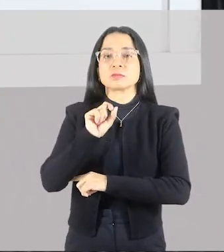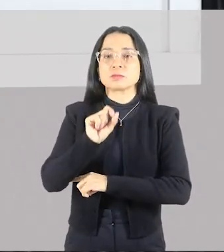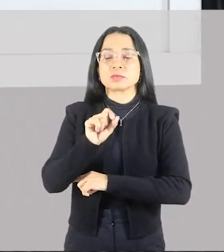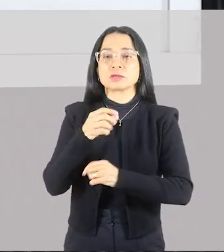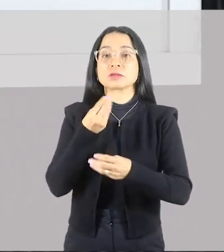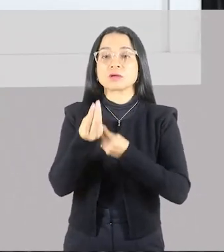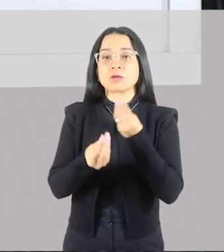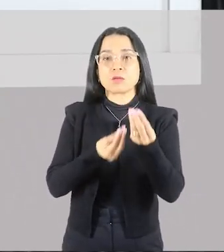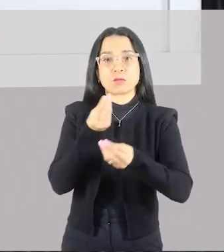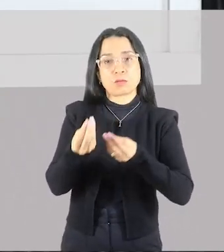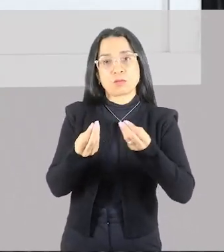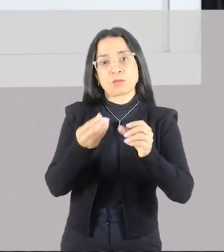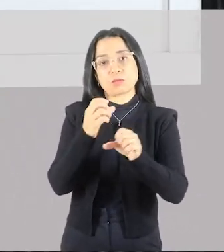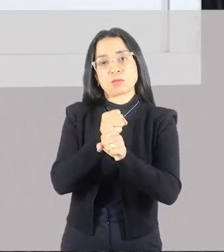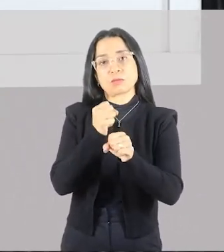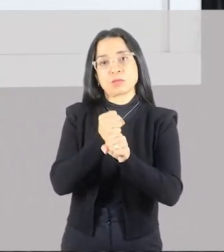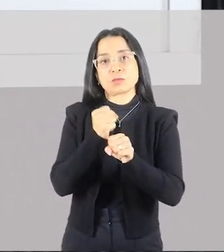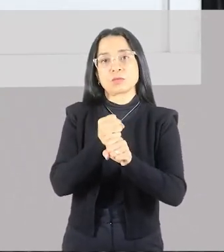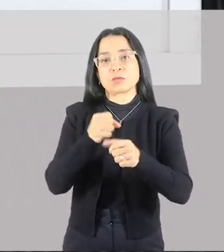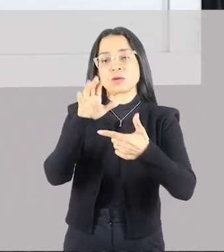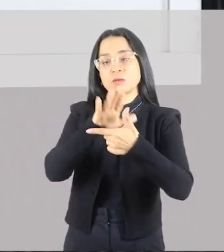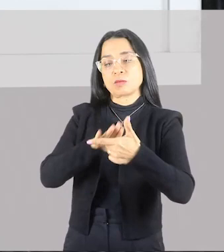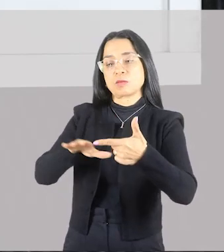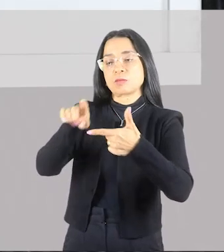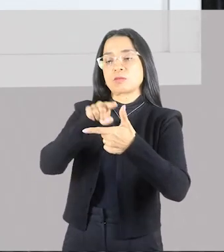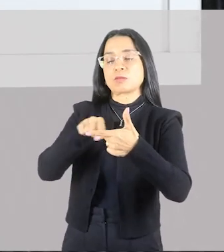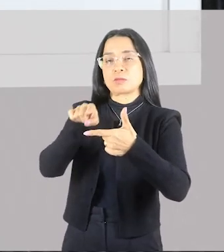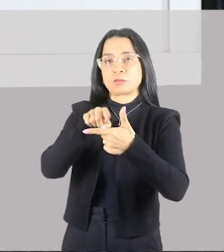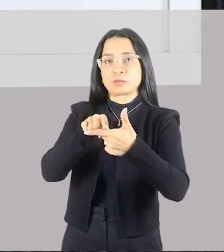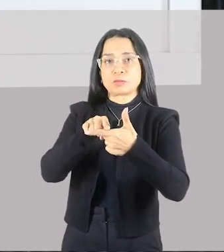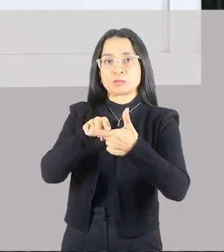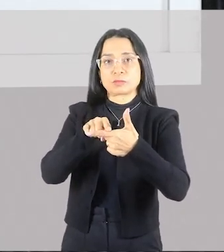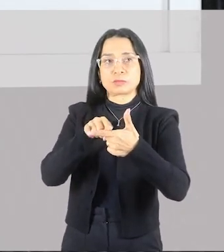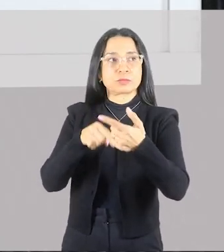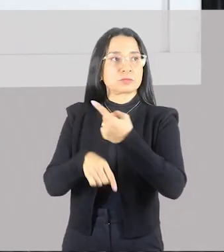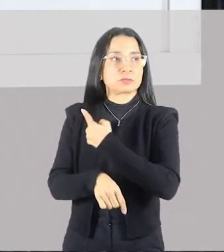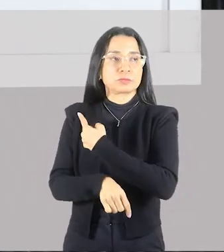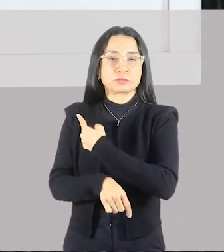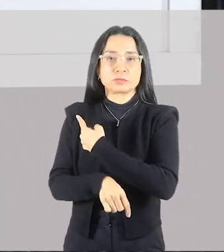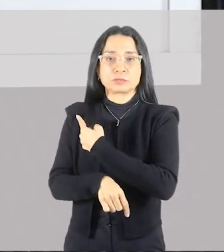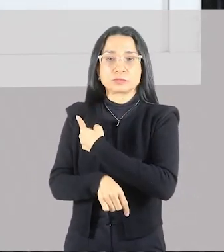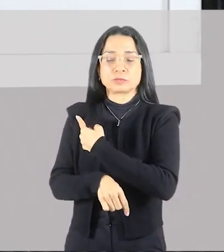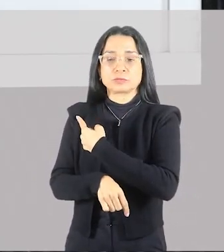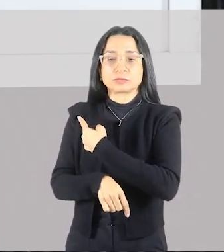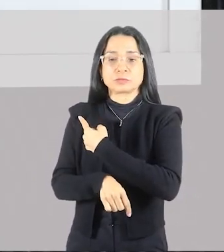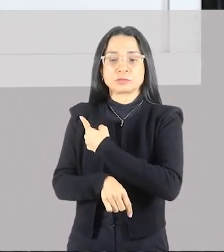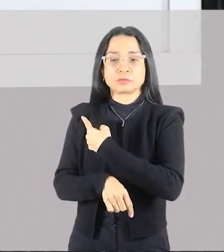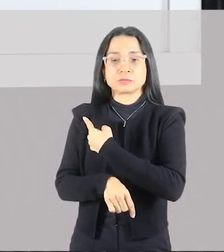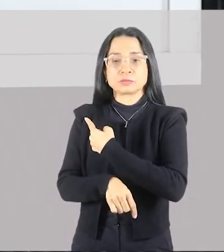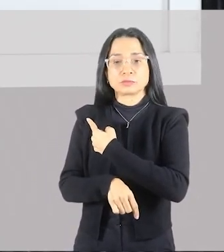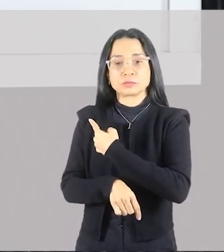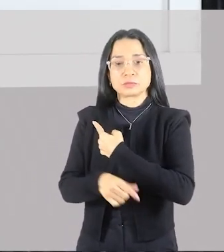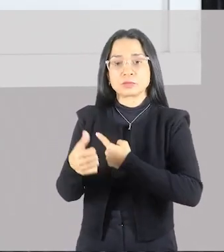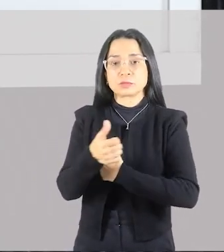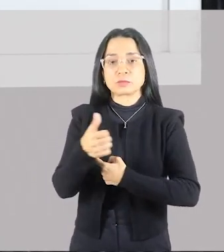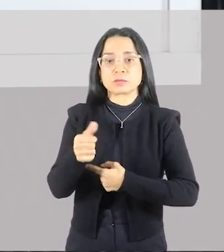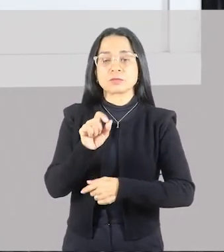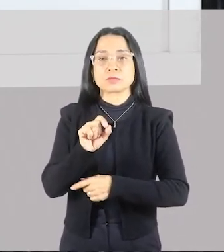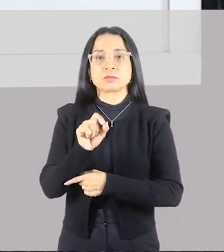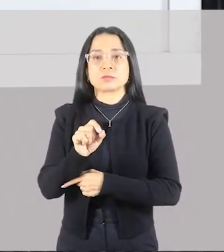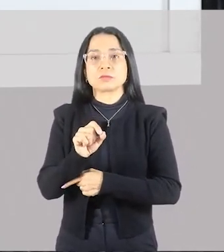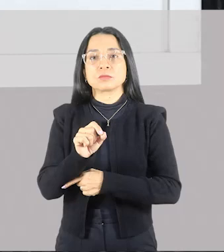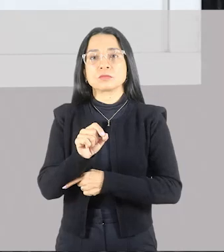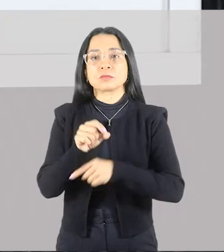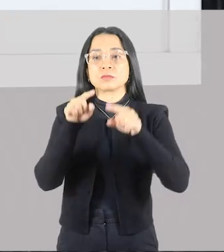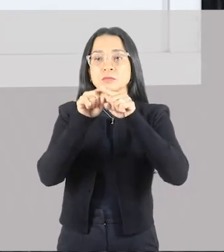das fórmulas de calcular esse espaço que é delimitado por essas figuras. Tá? Então a primeira delas aqui é o